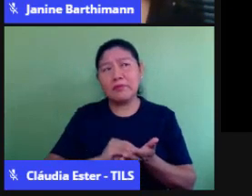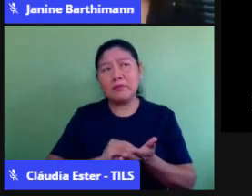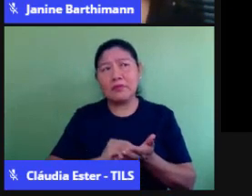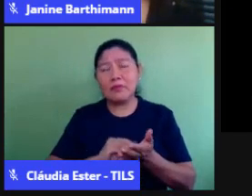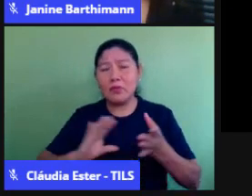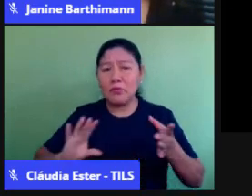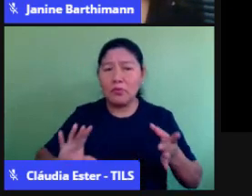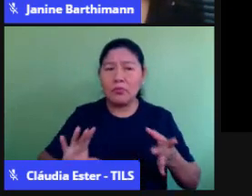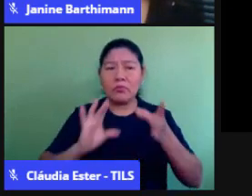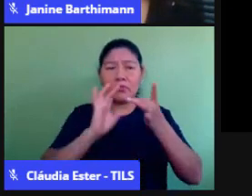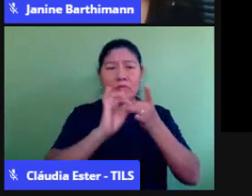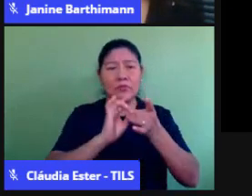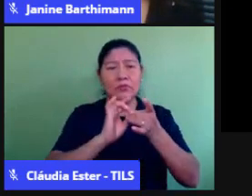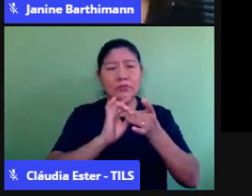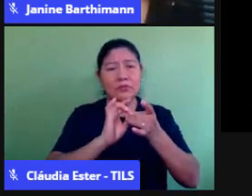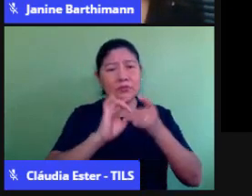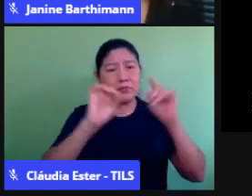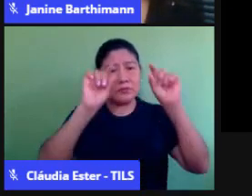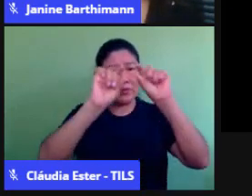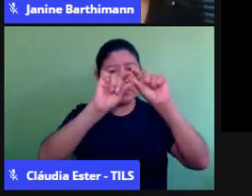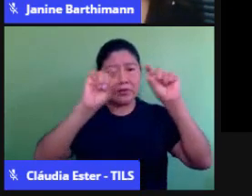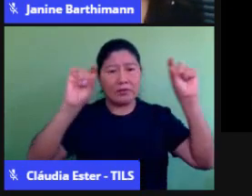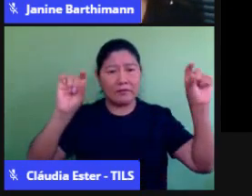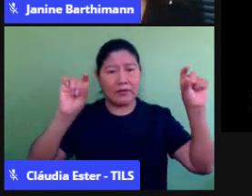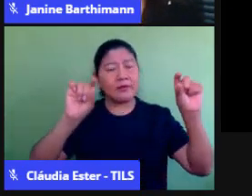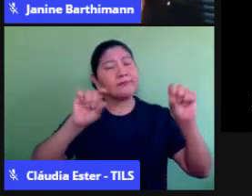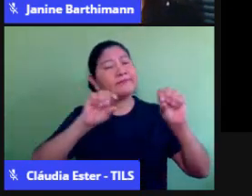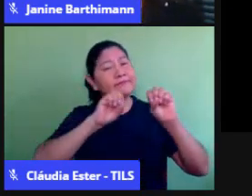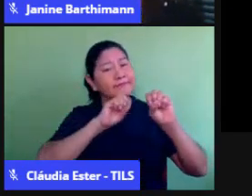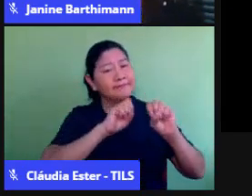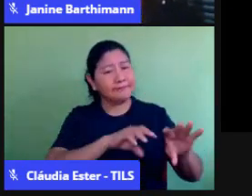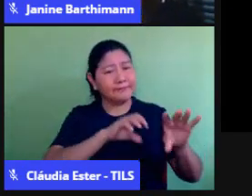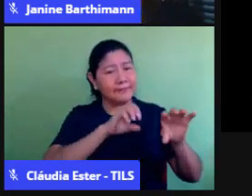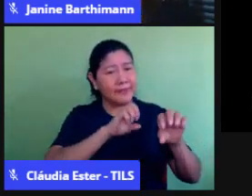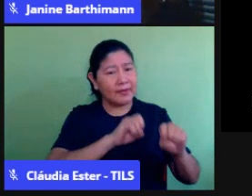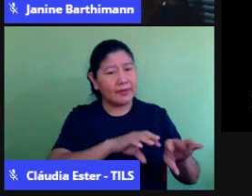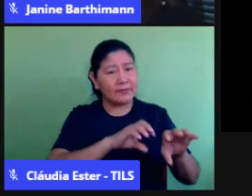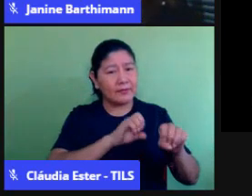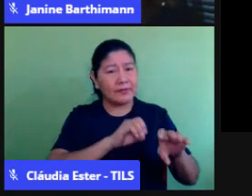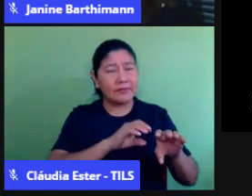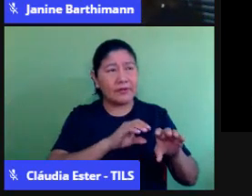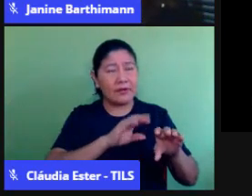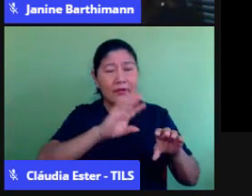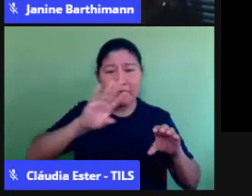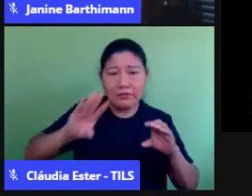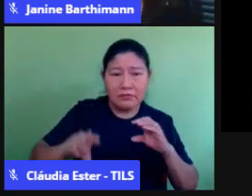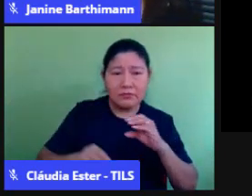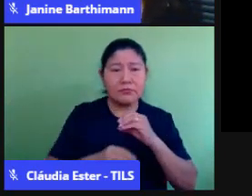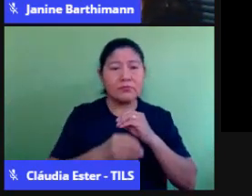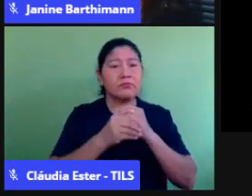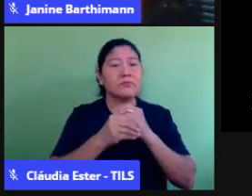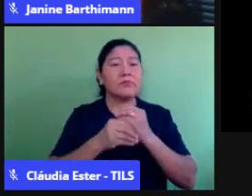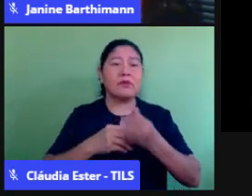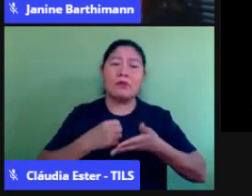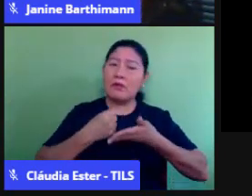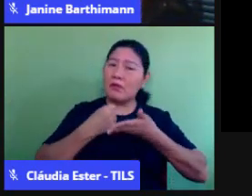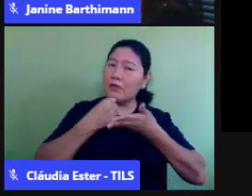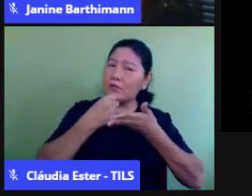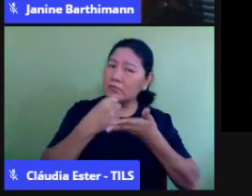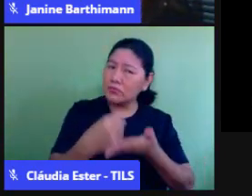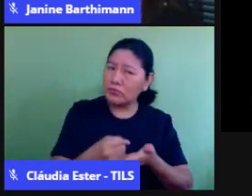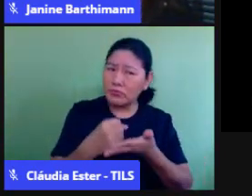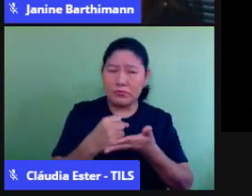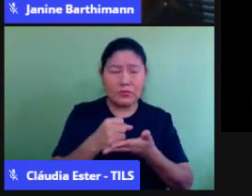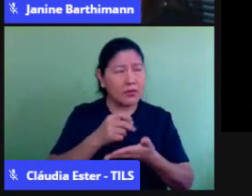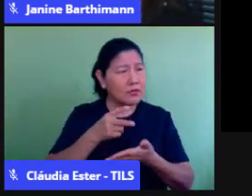fala, né, a educação vem a corroborar e muito, né, vem a coadunar